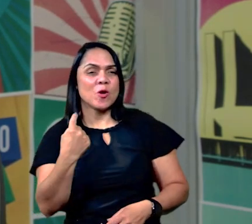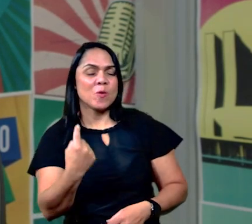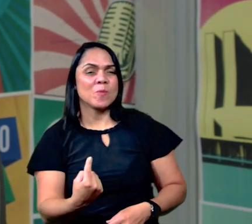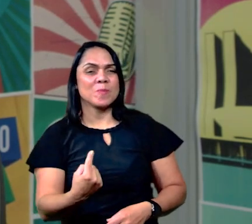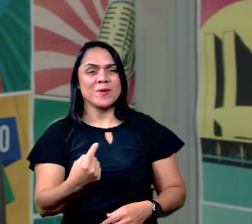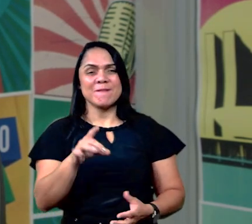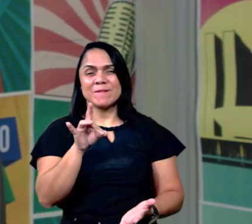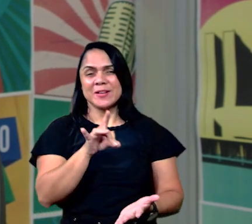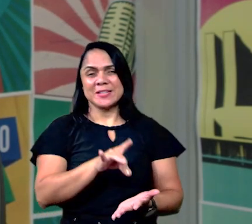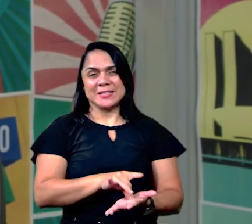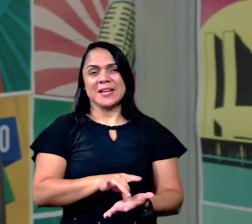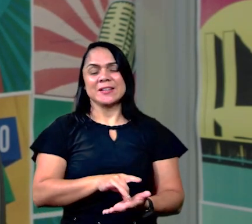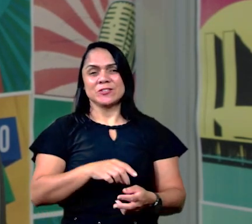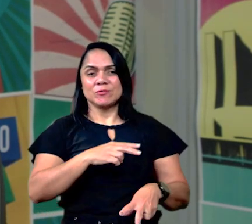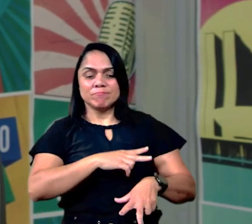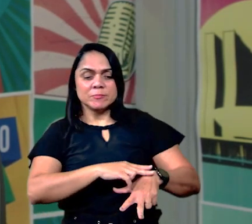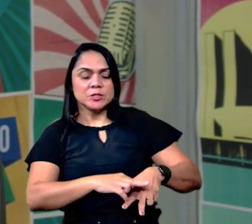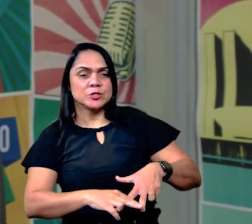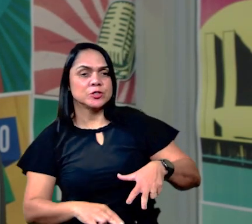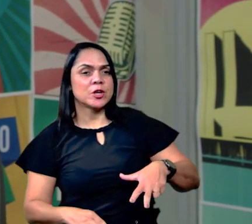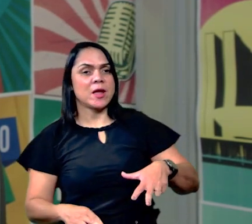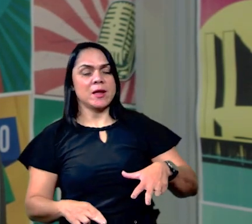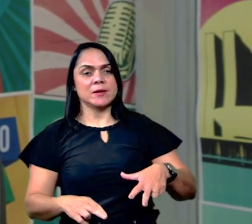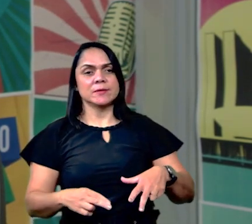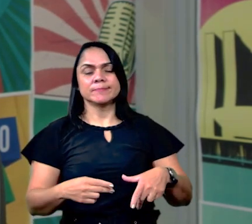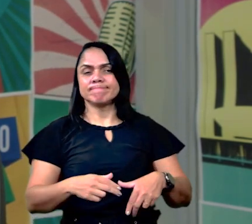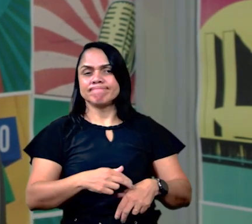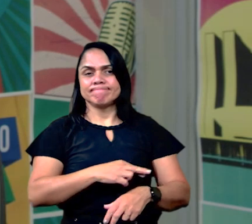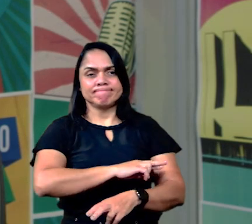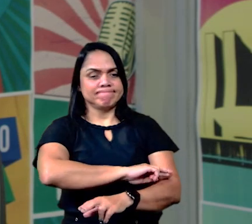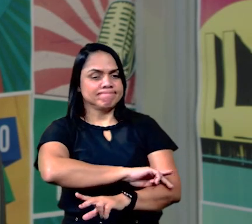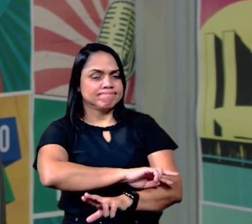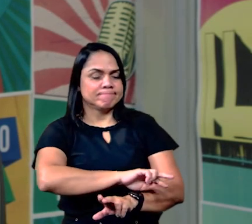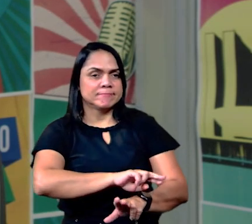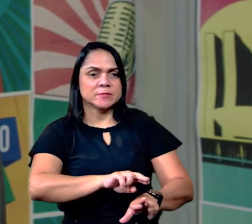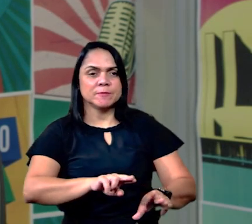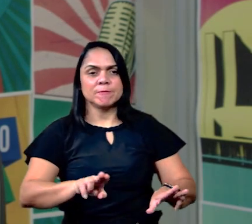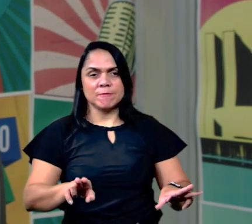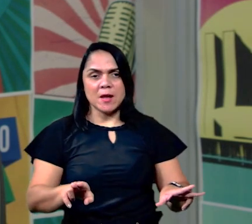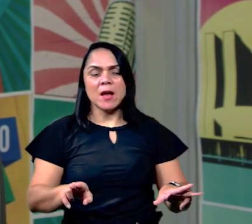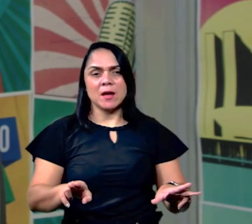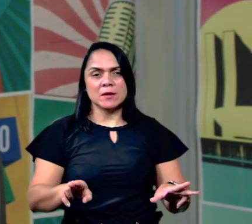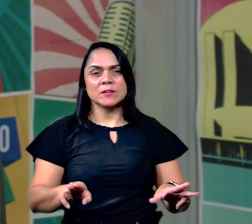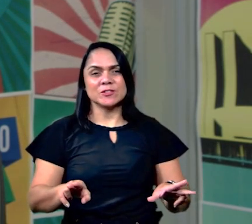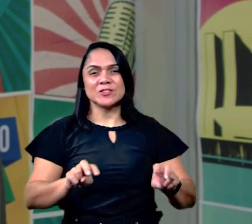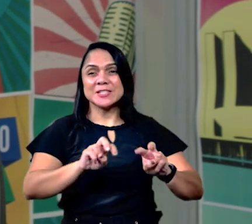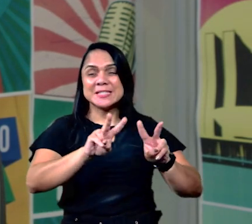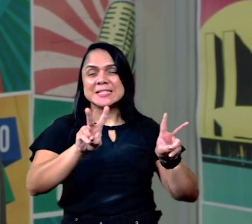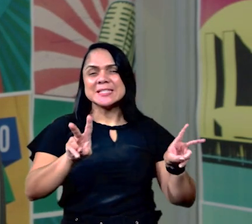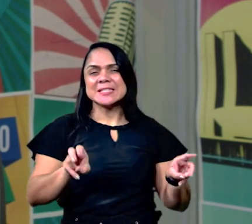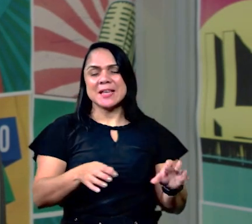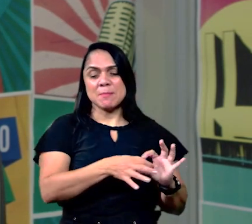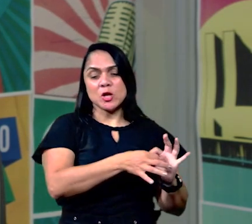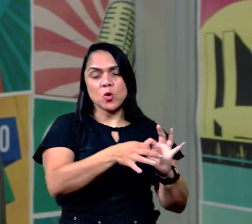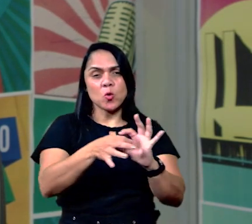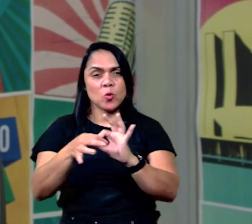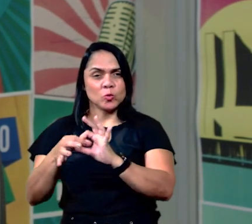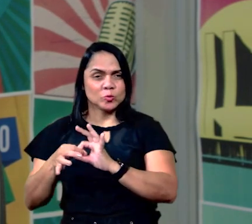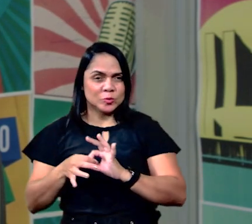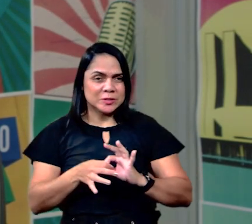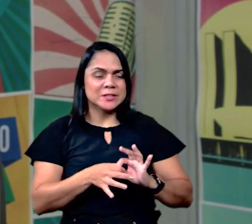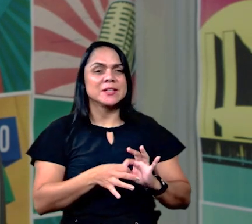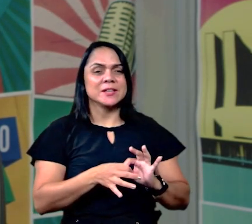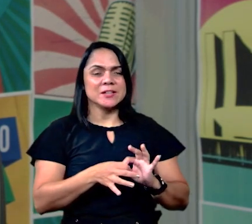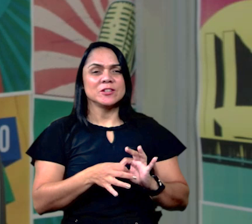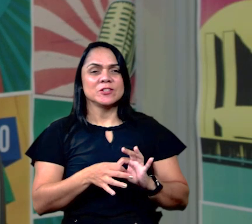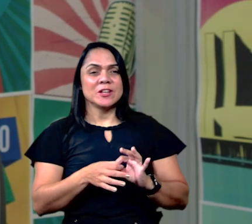uma verdade, enfim, sobre vários aspectos da vida moderna contemporânea sendo